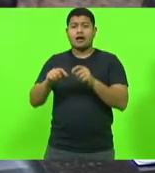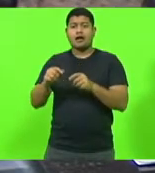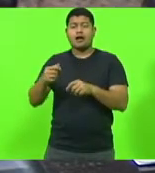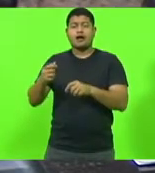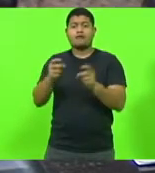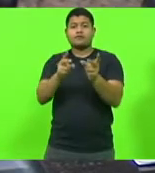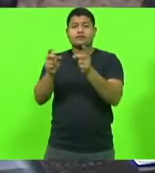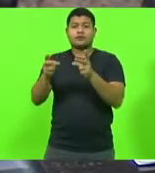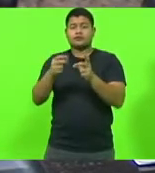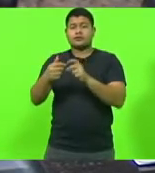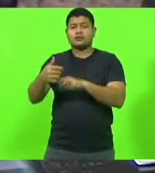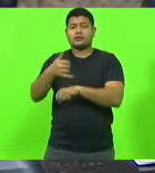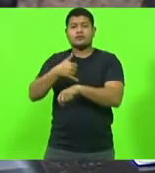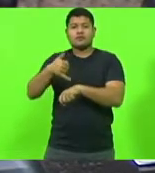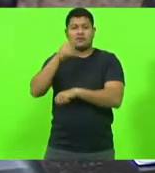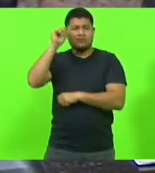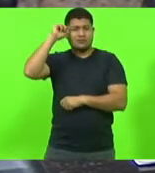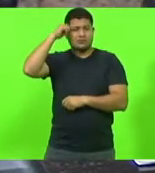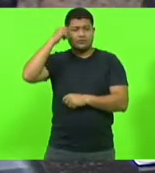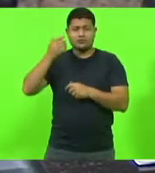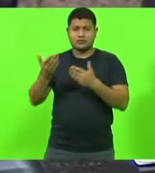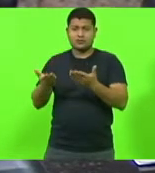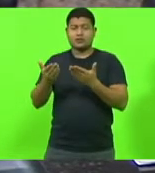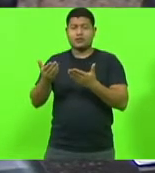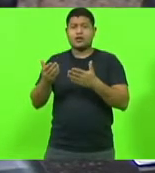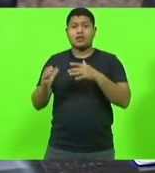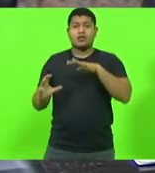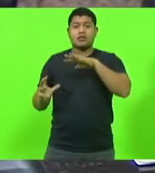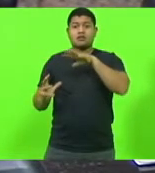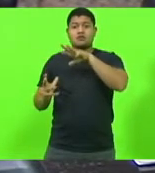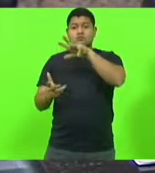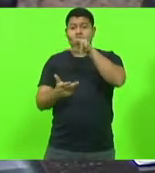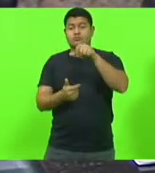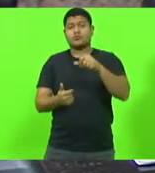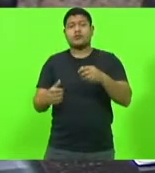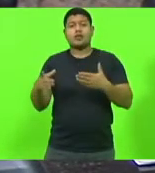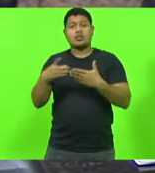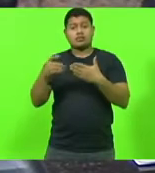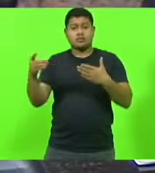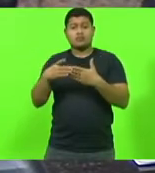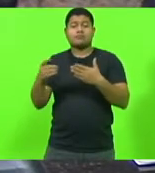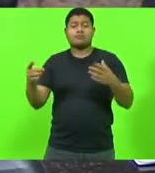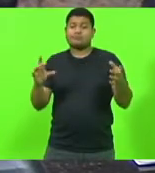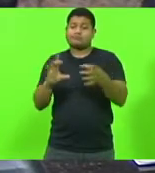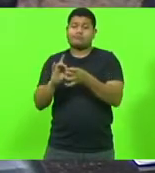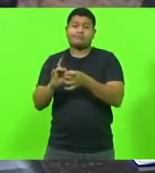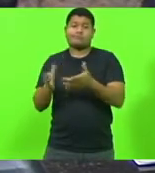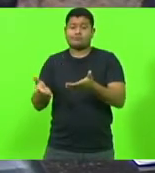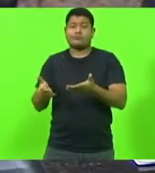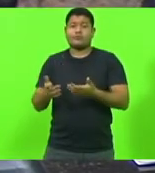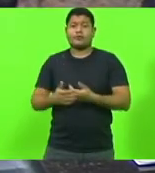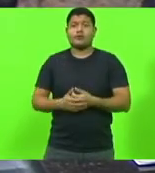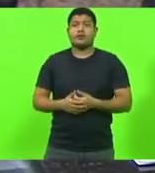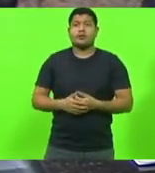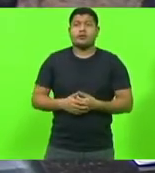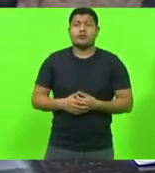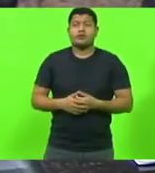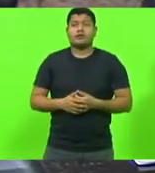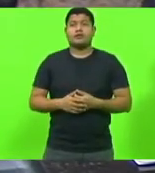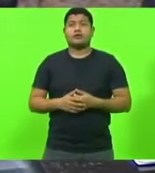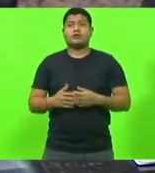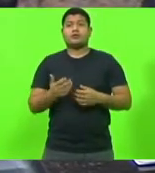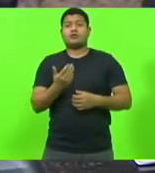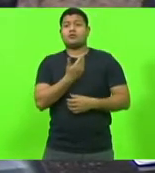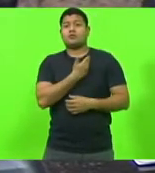internacional. Um desses fatores é o dólar, a dolarização do petróleo que foi feito no